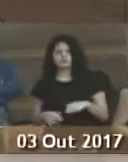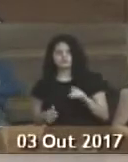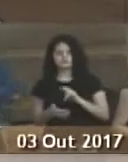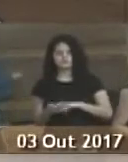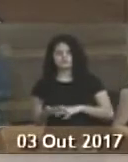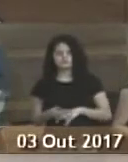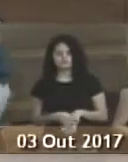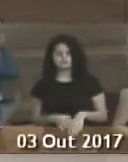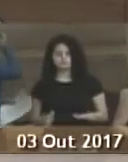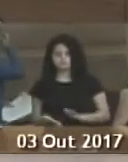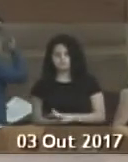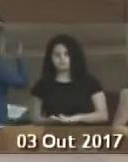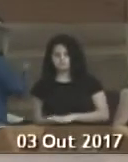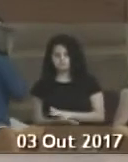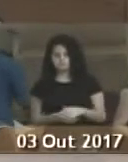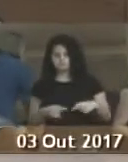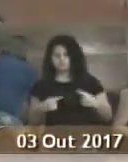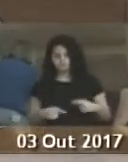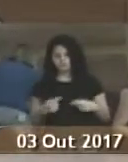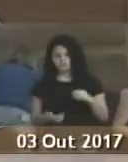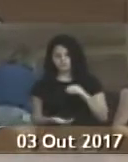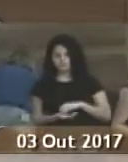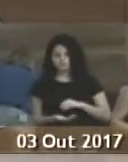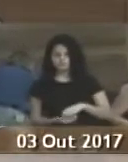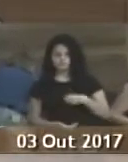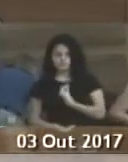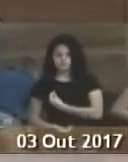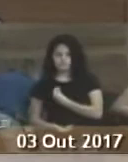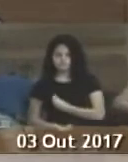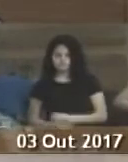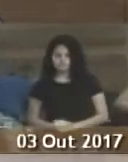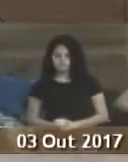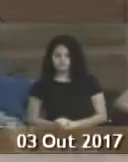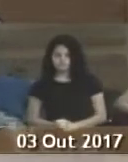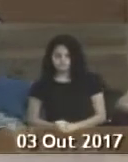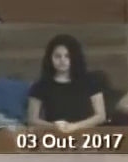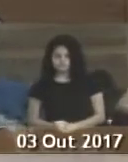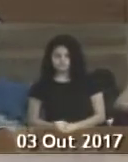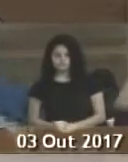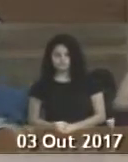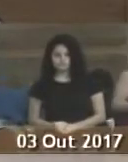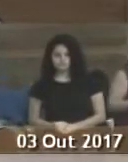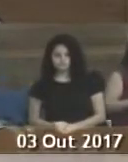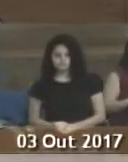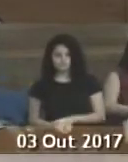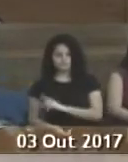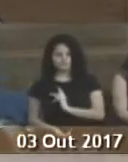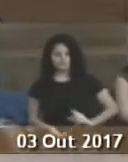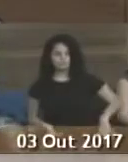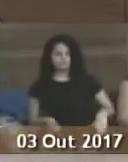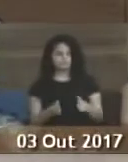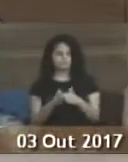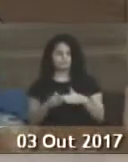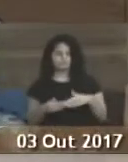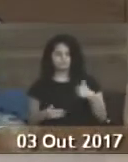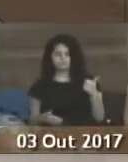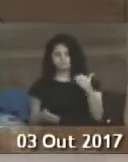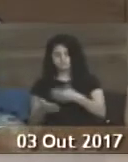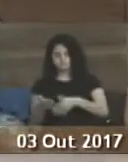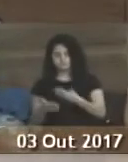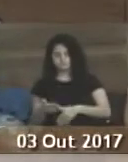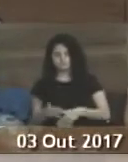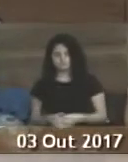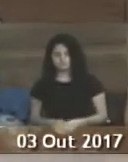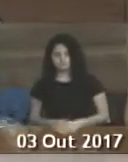em discussão e votação devido à falta de quórum. Dando continuidade à sessão, o senhor presidente solicitou ao primeiro secretário